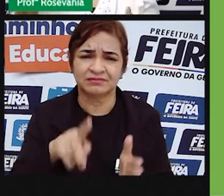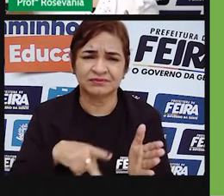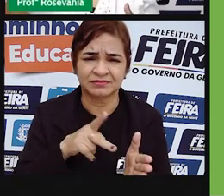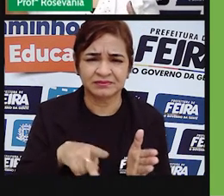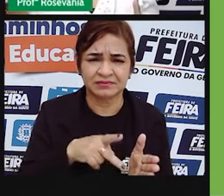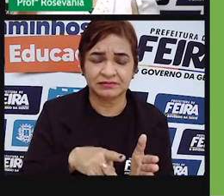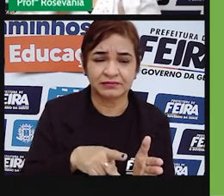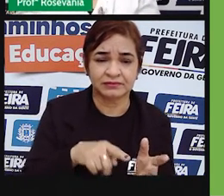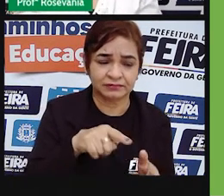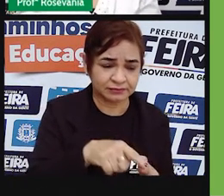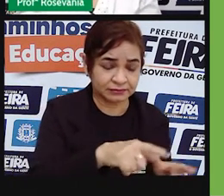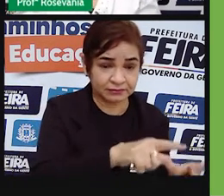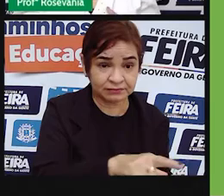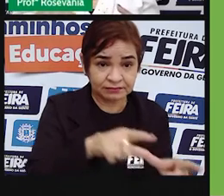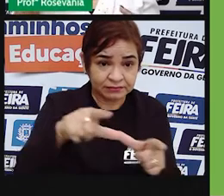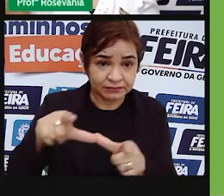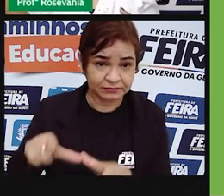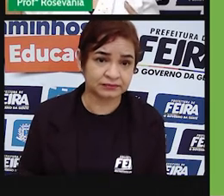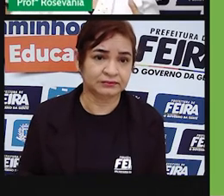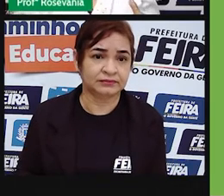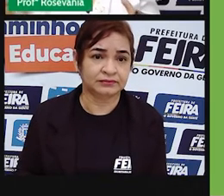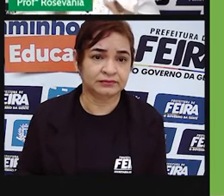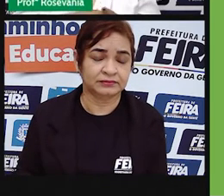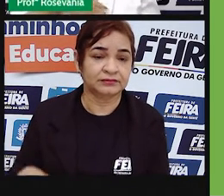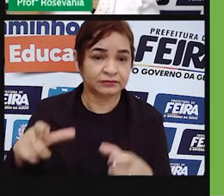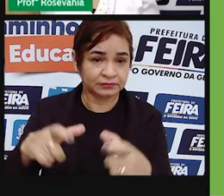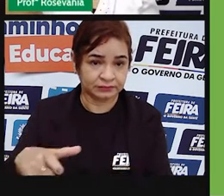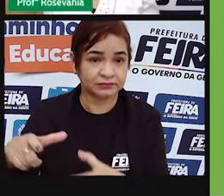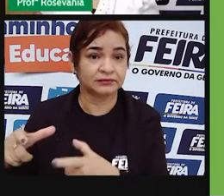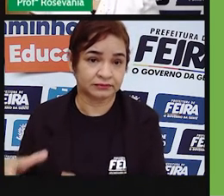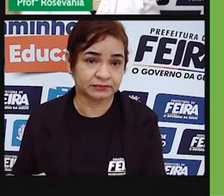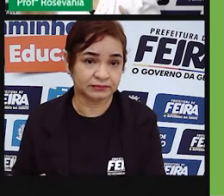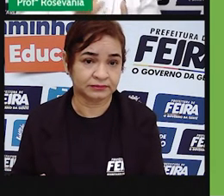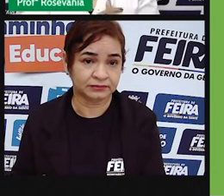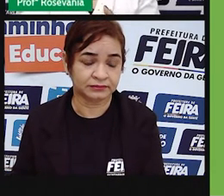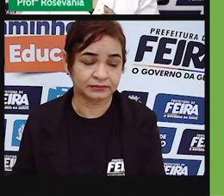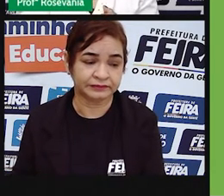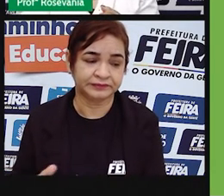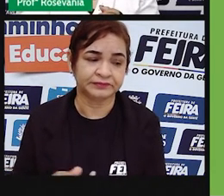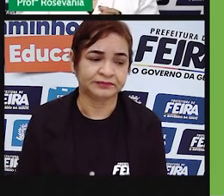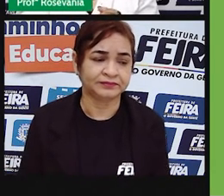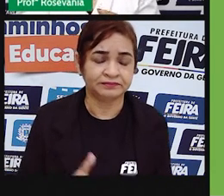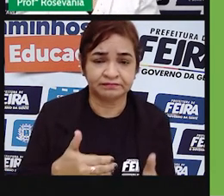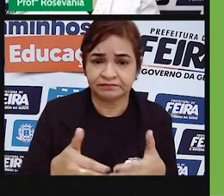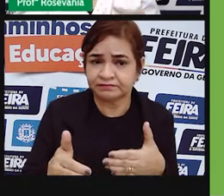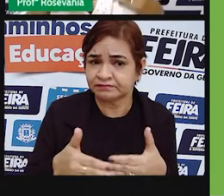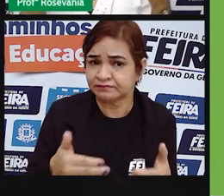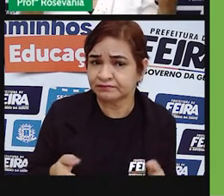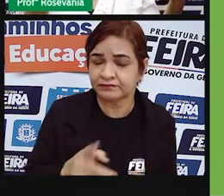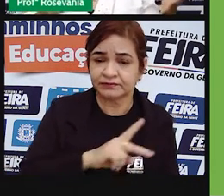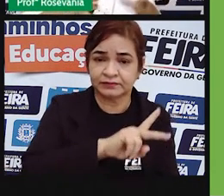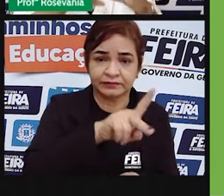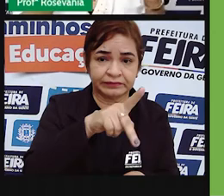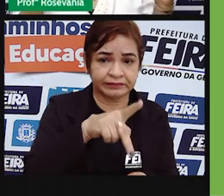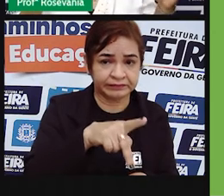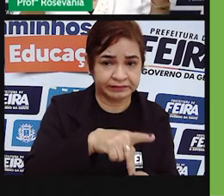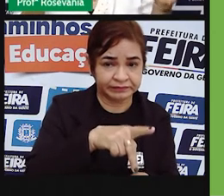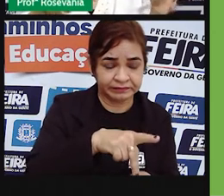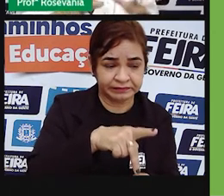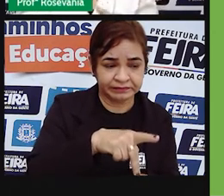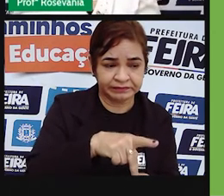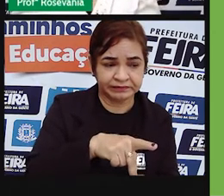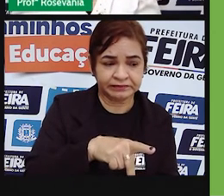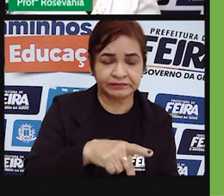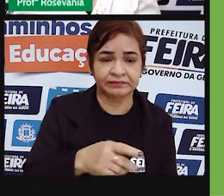sair você é convidado a sair você acaba terminal preciso acabar tendo que ela qualquer outro país aí para se ver